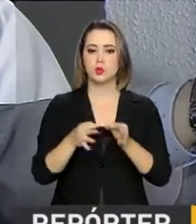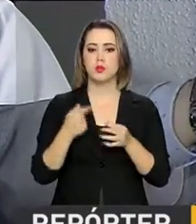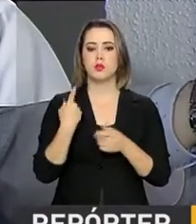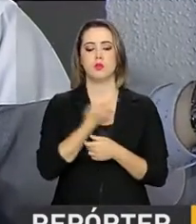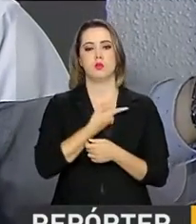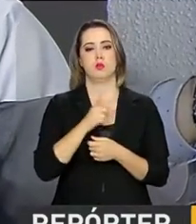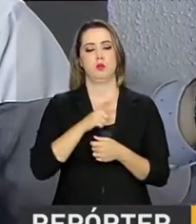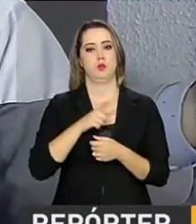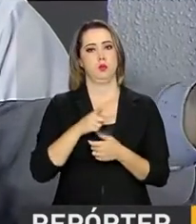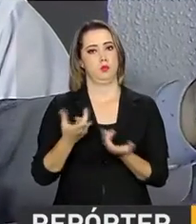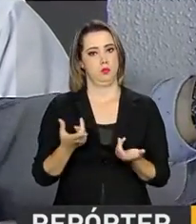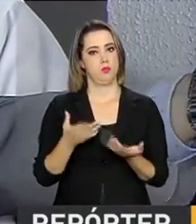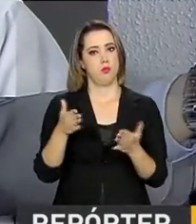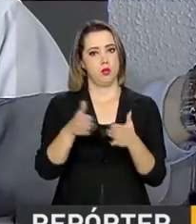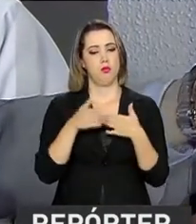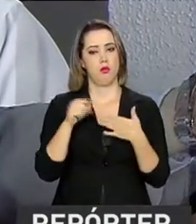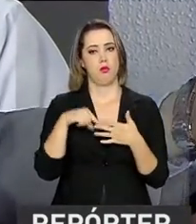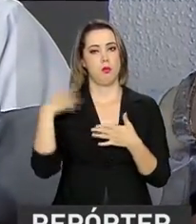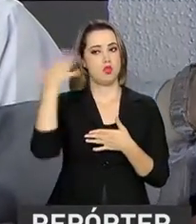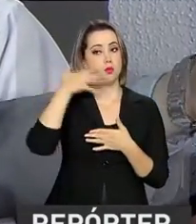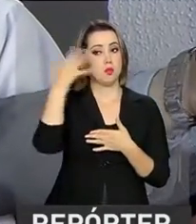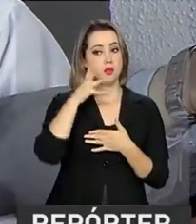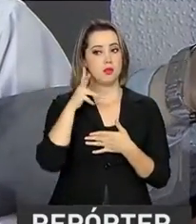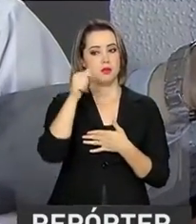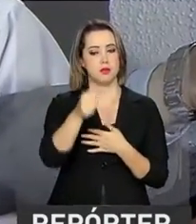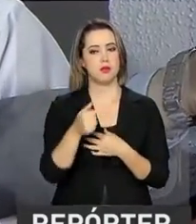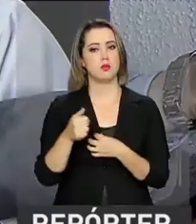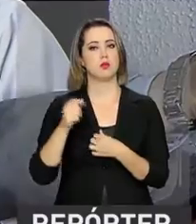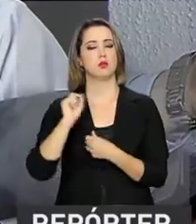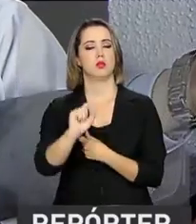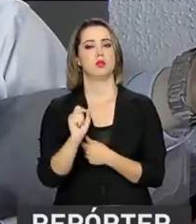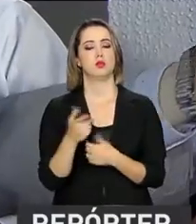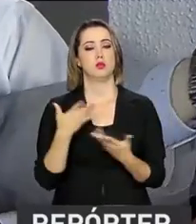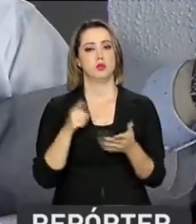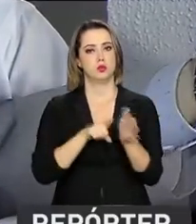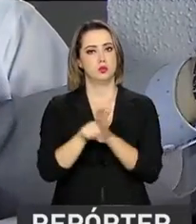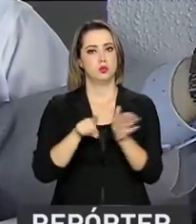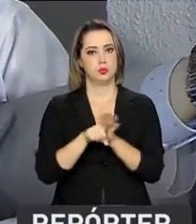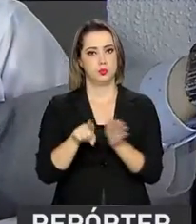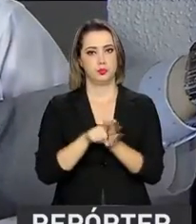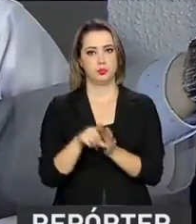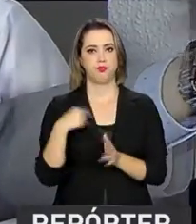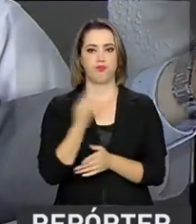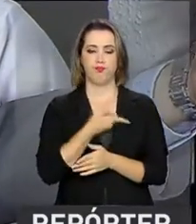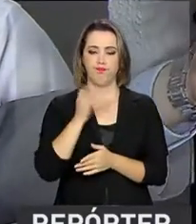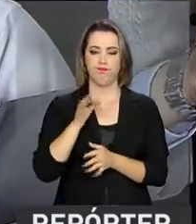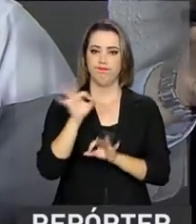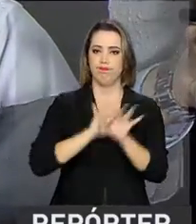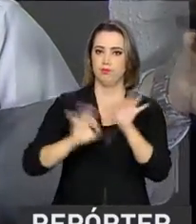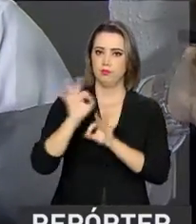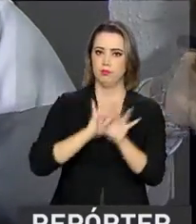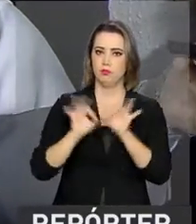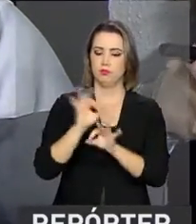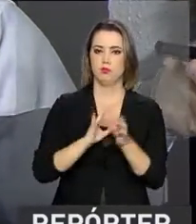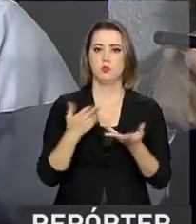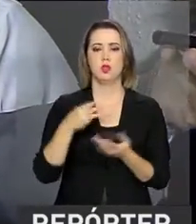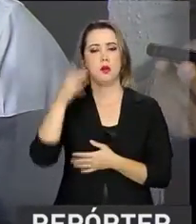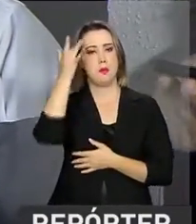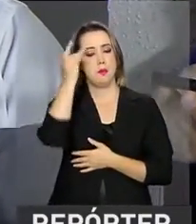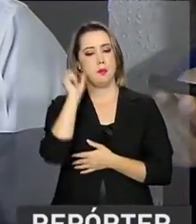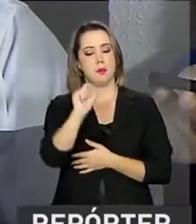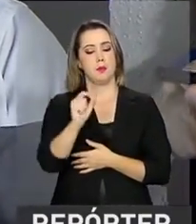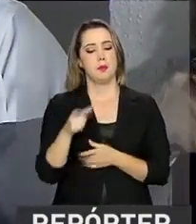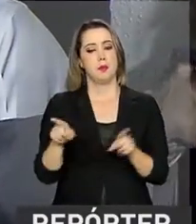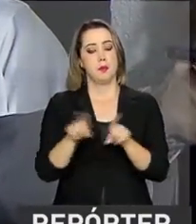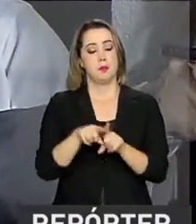dos processos que foram aí colocados como um investigador que estamos tomando todas as providências no dia de amanhã quinta-feira a